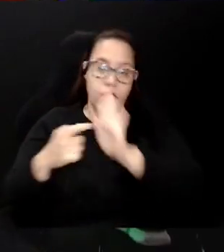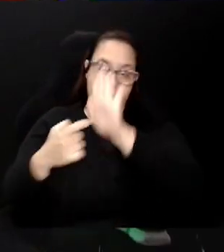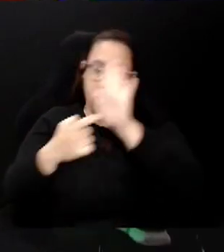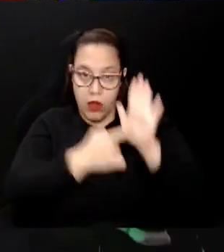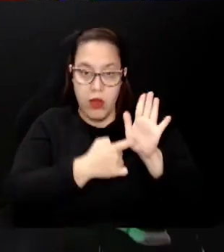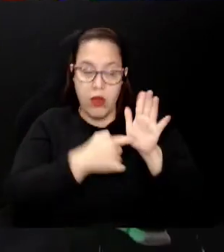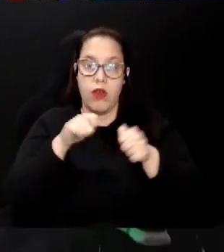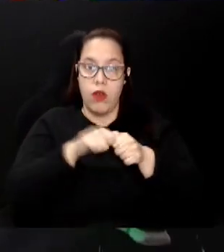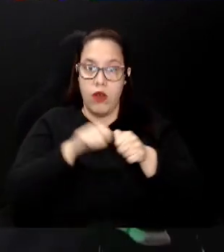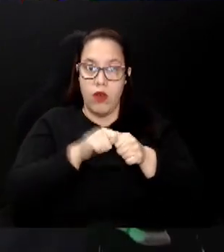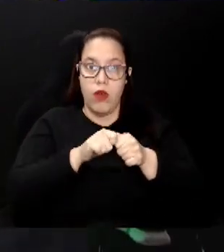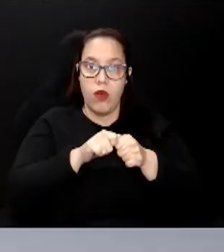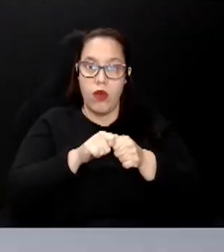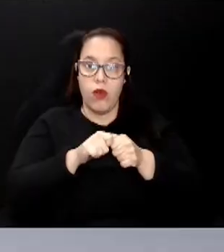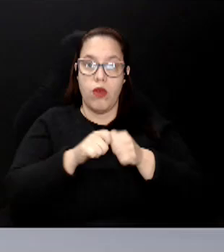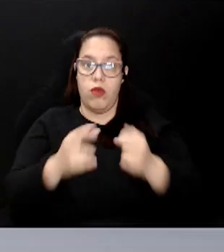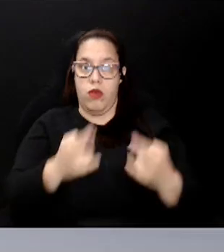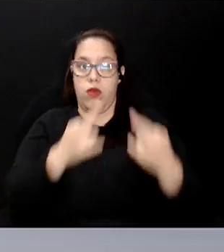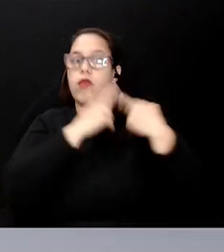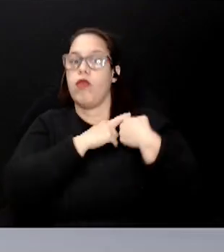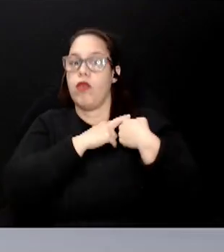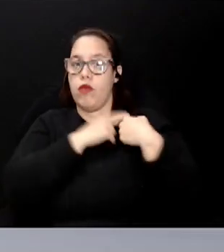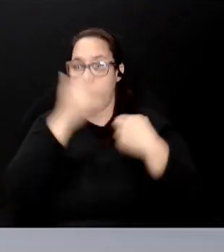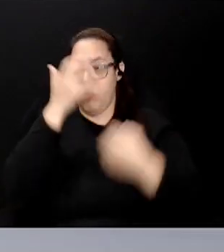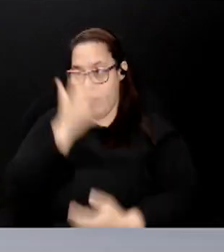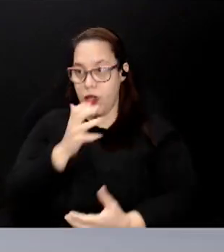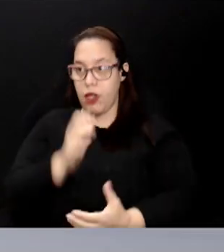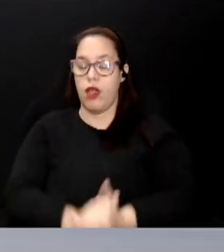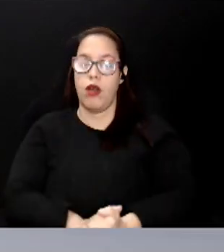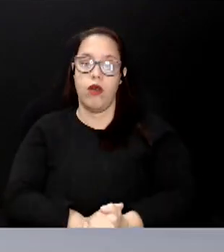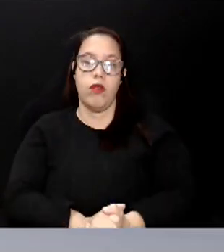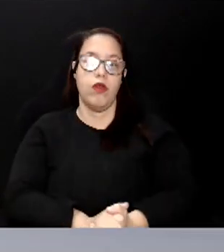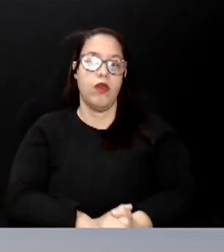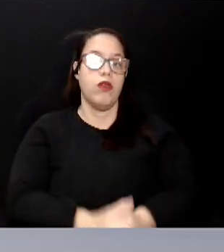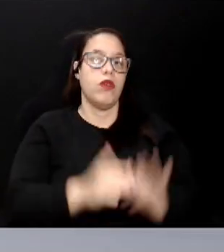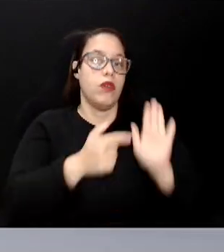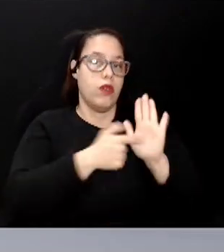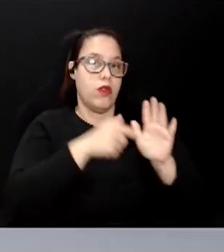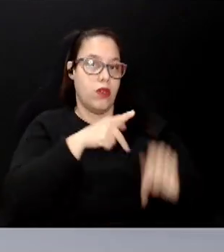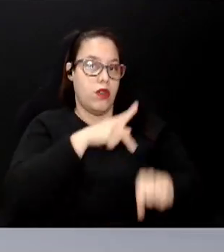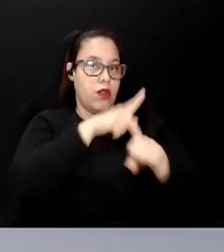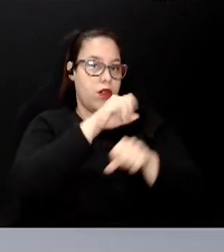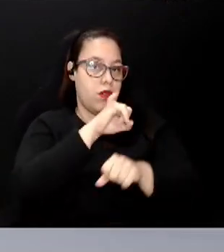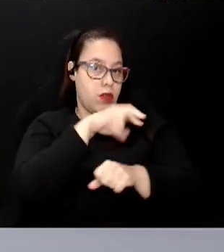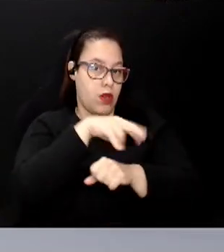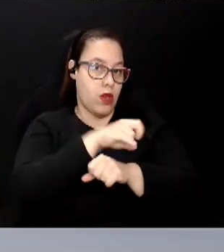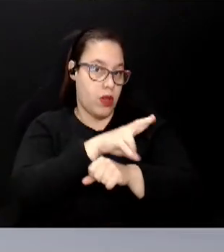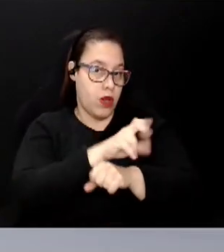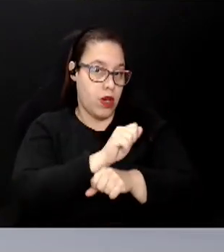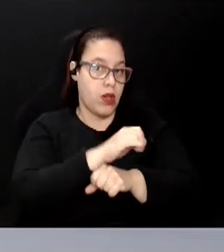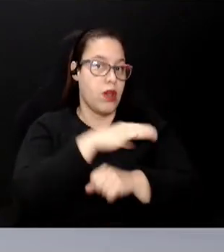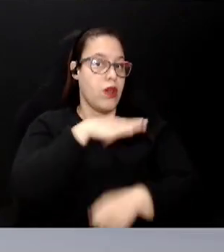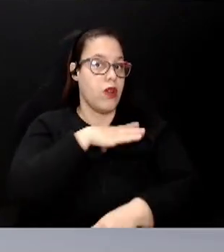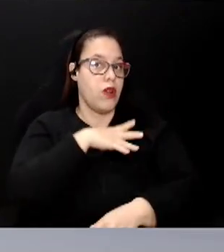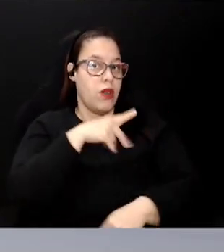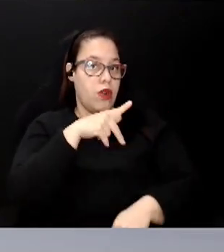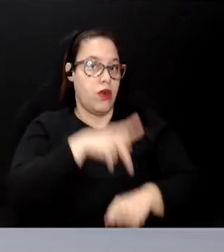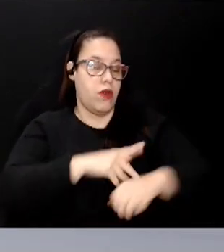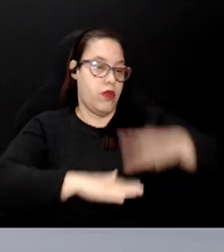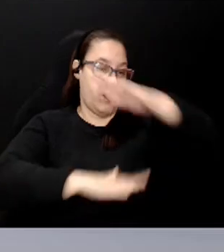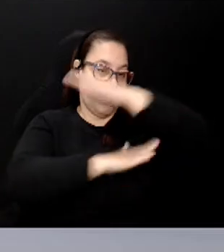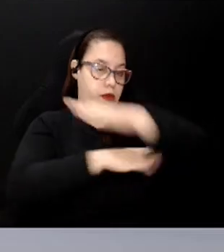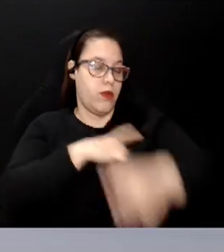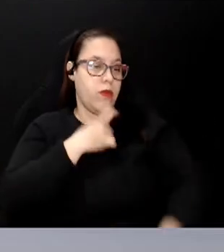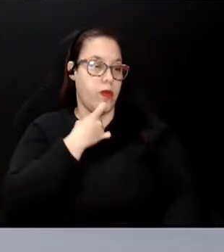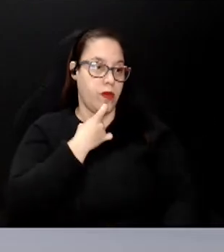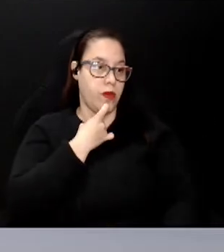muita responsabilidade e seriedade. Esse é o prêmio Inova Cidade conquistado pela Câmara Municipal de Campinas. Há mais